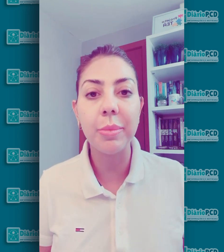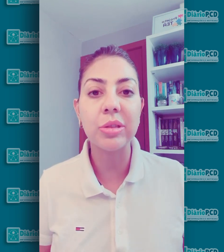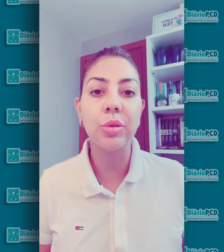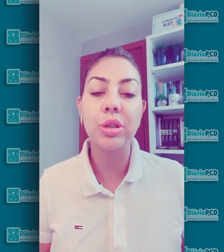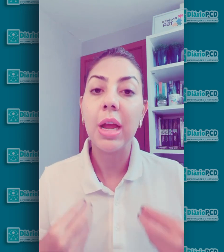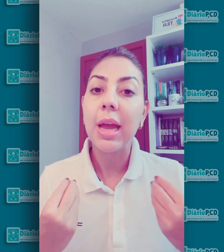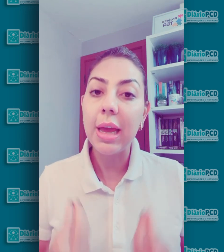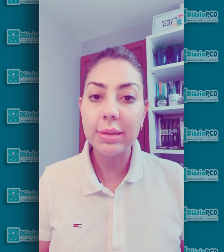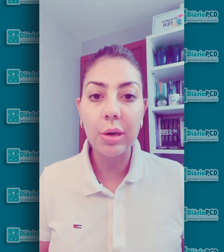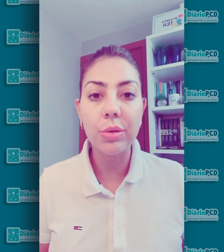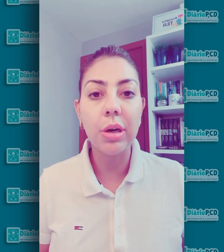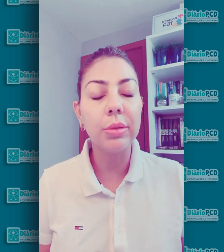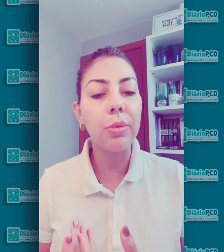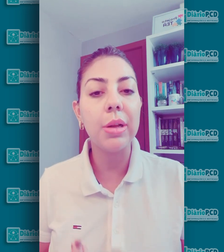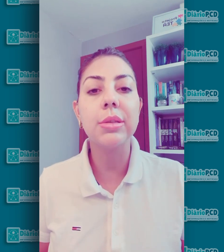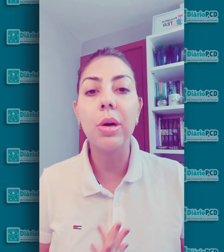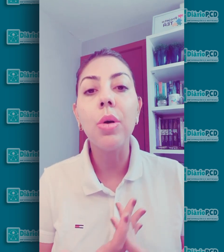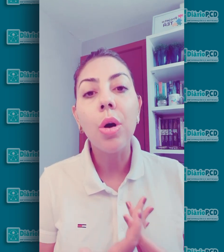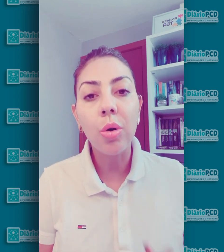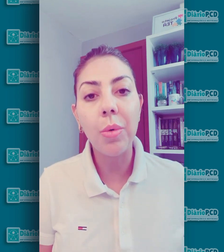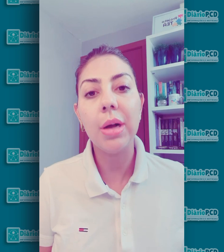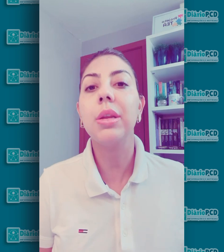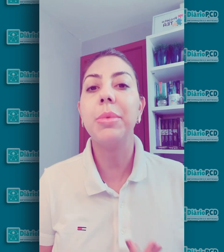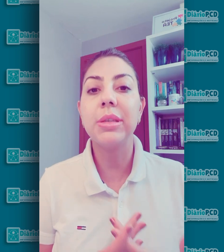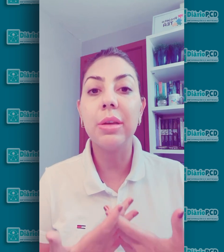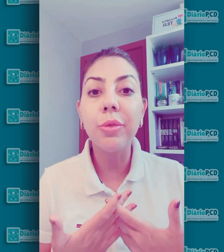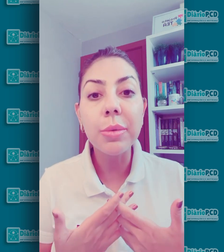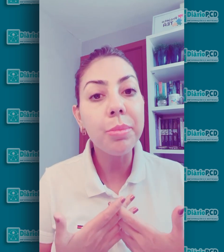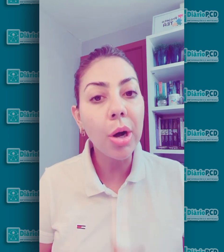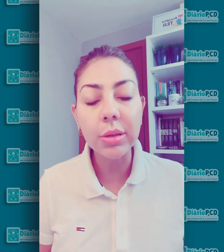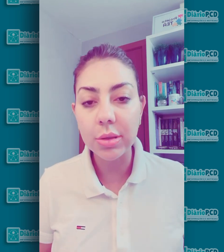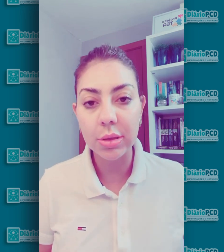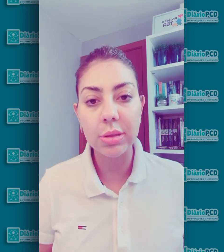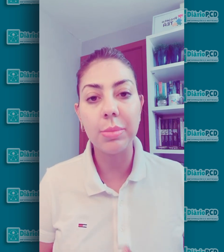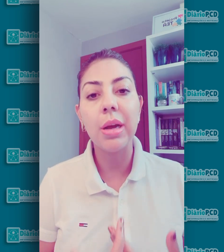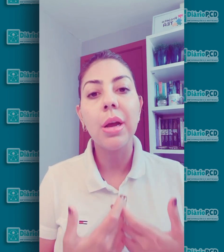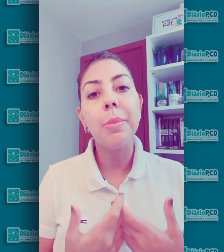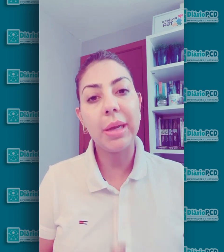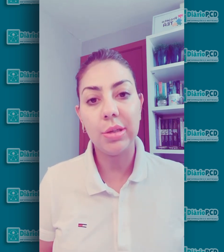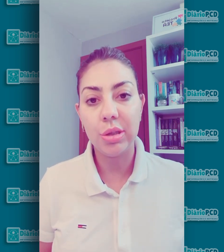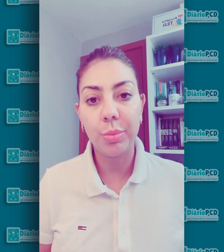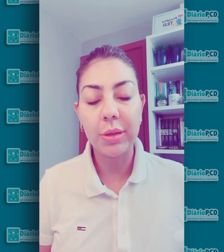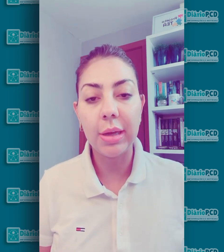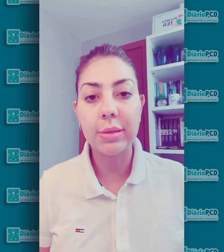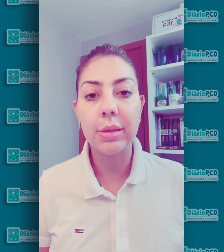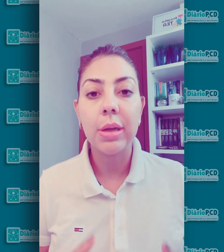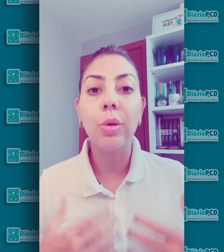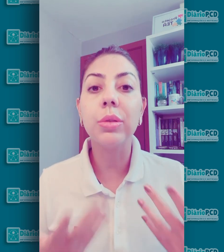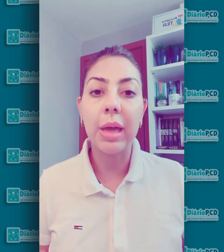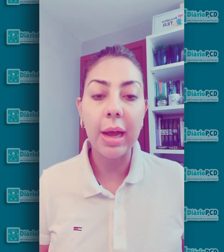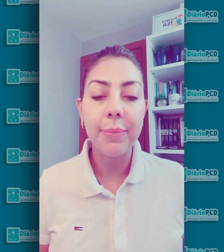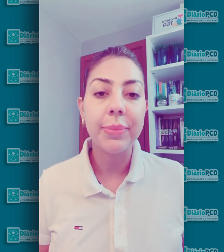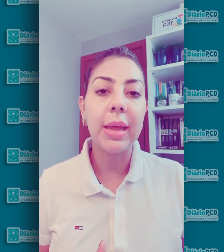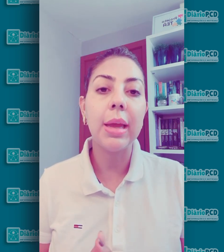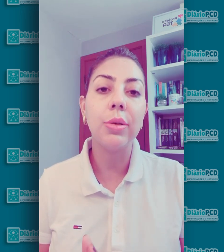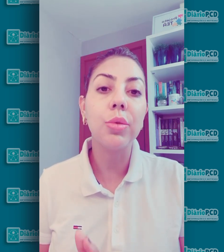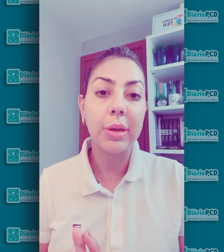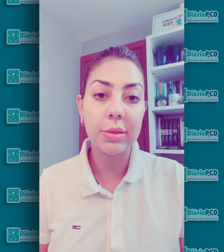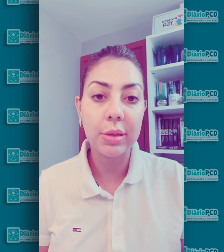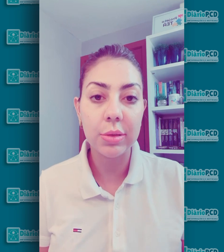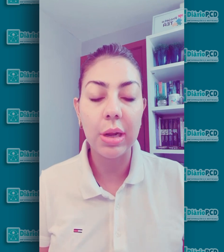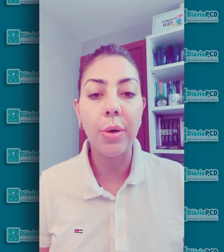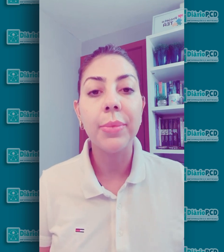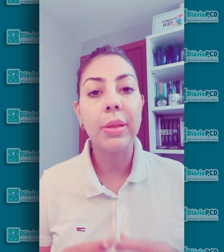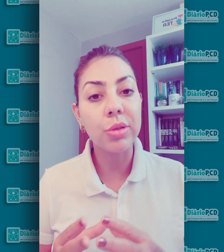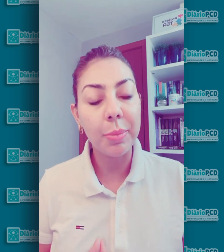compartilhando informações. Essa união da coalizão com a ANA-PCD foi importantíssima para que a gente pudesse lutar, né, no